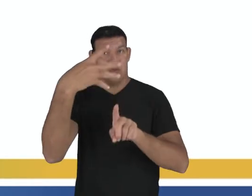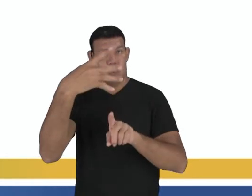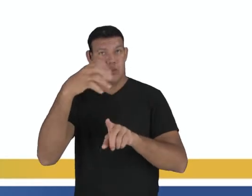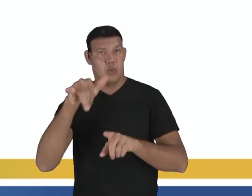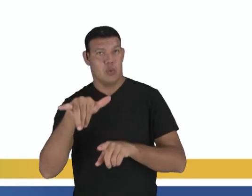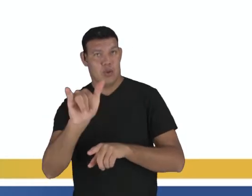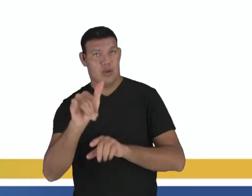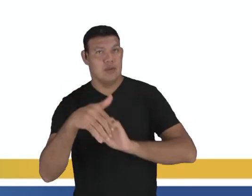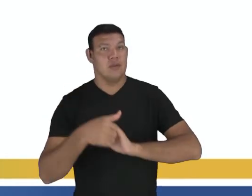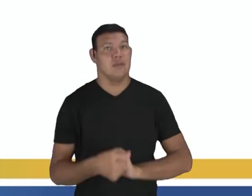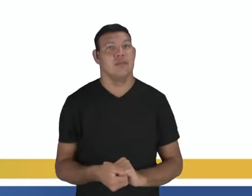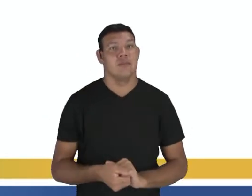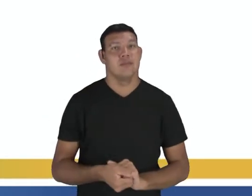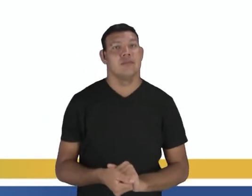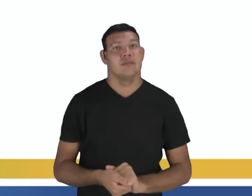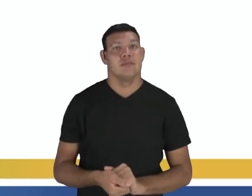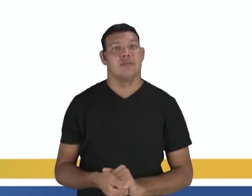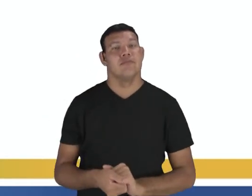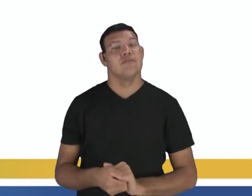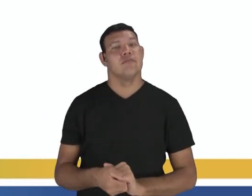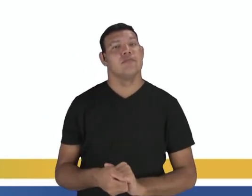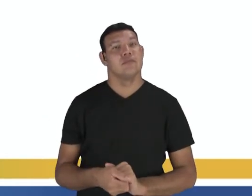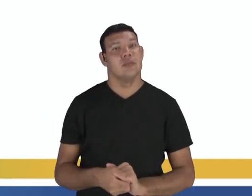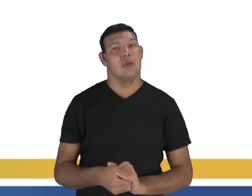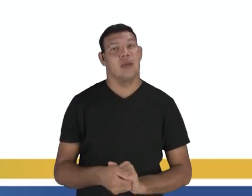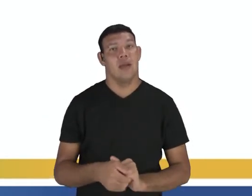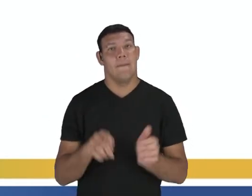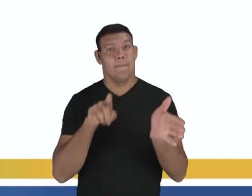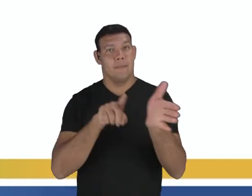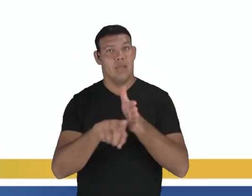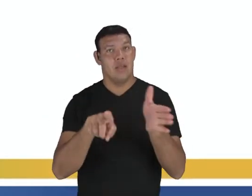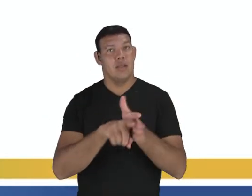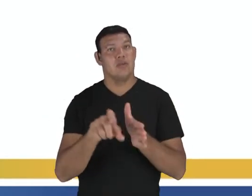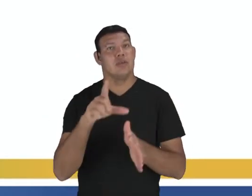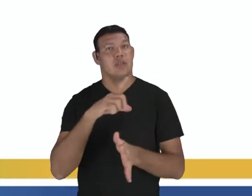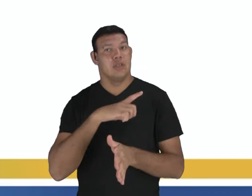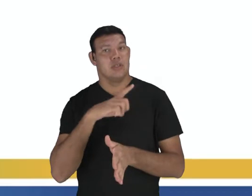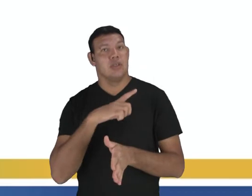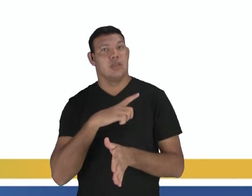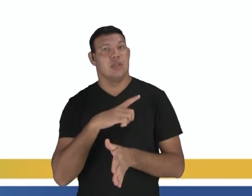lá a questão, ela disse se houver 12 patinetes. Quem que estava